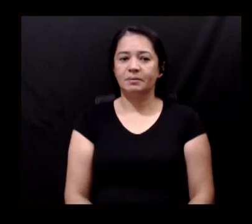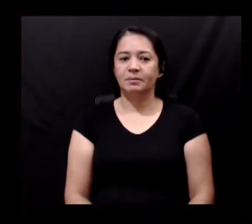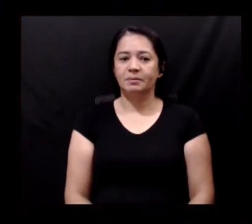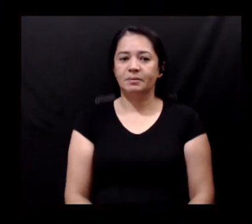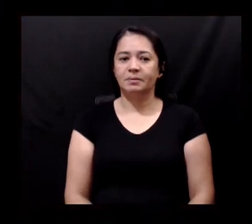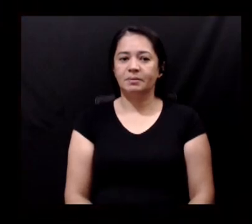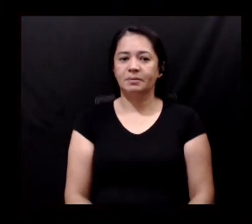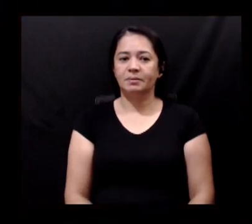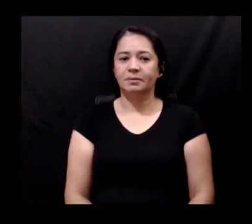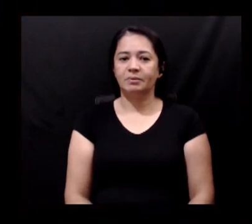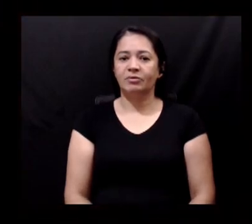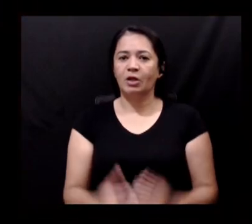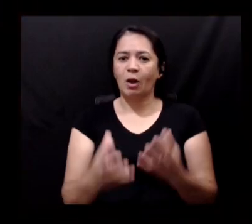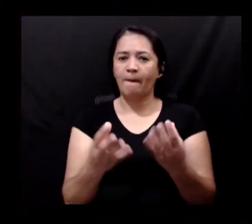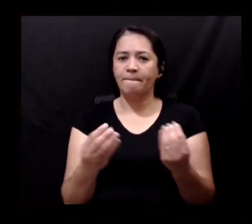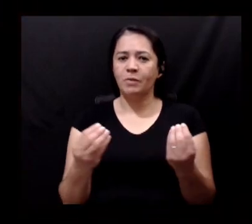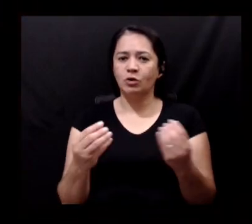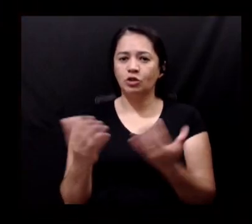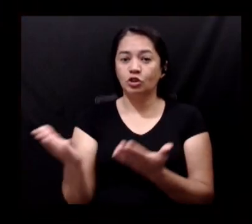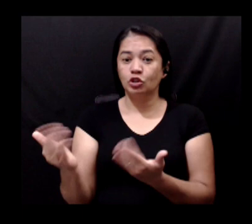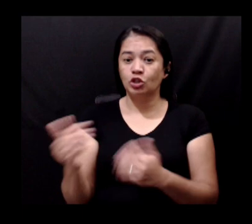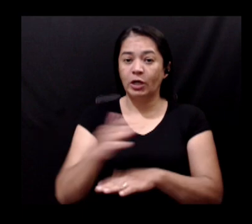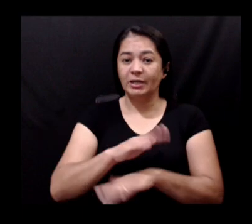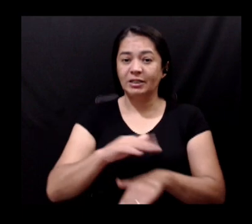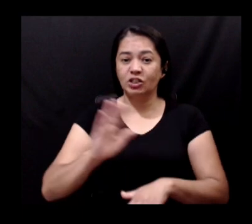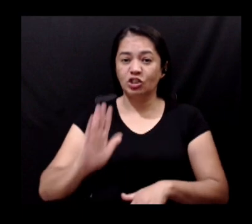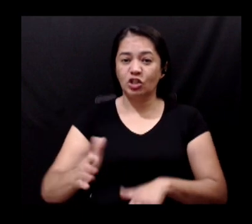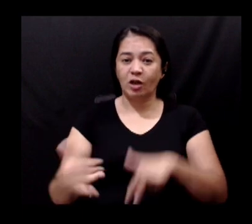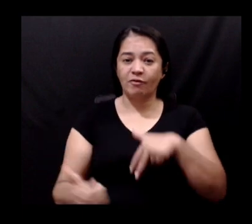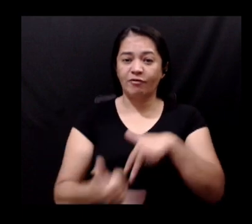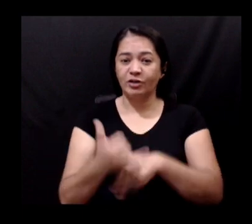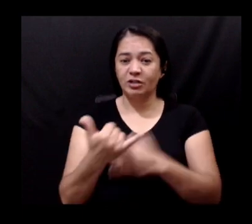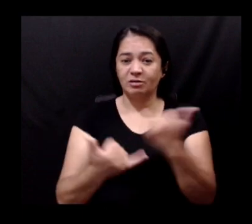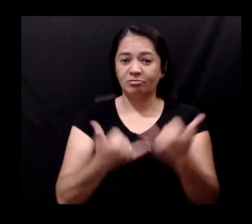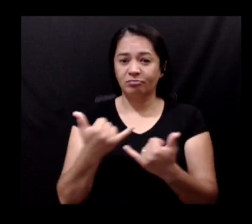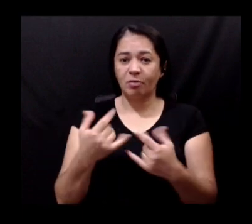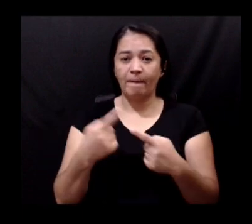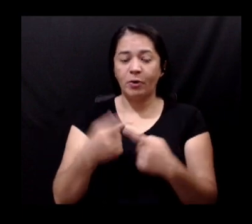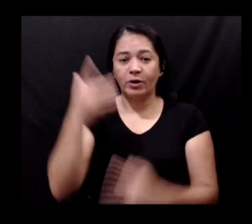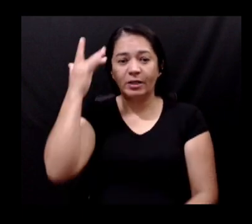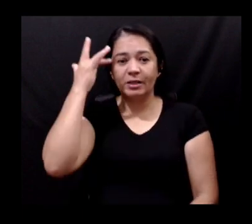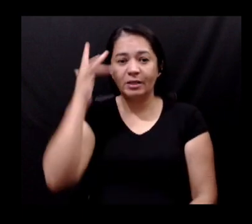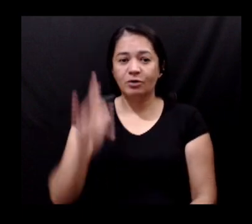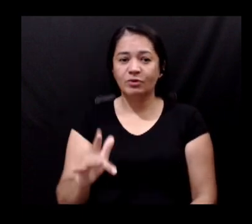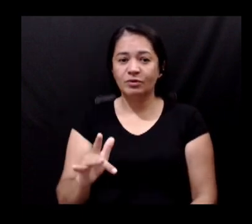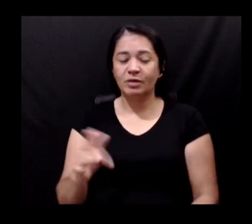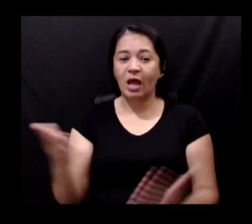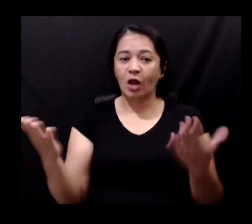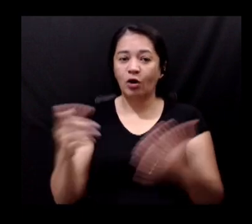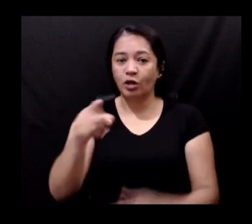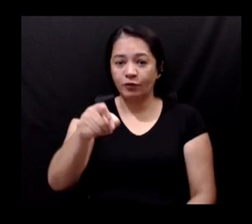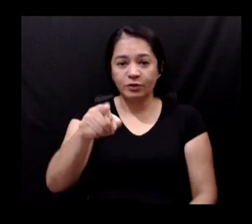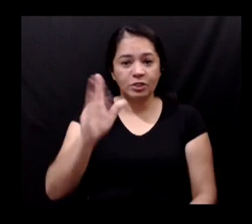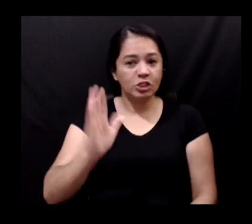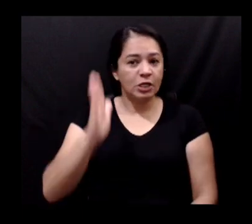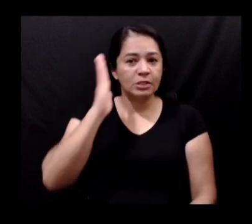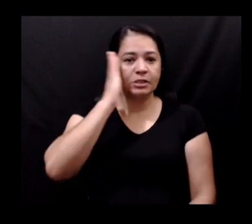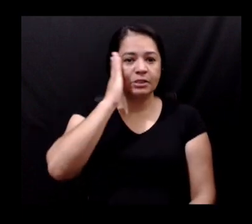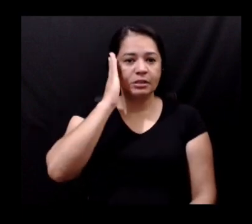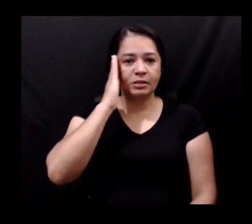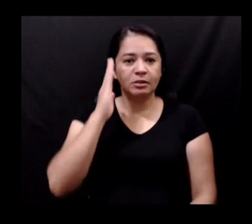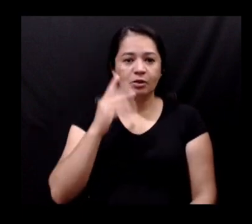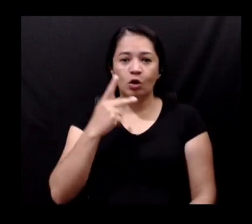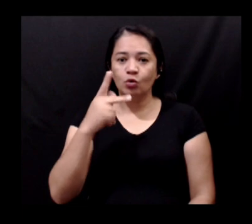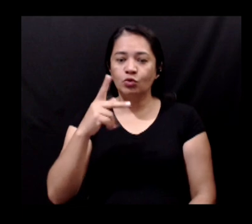Muitos jovens e crianças foram vítimas dessas brincadeiras por não saberem. Agora você já sabe. E o seu compromisso